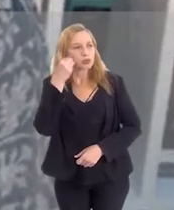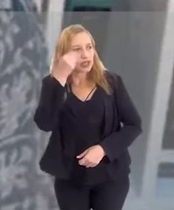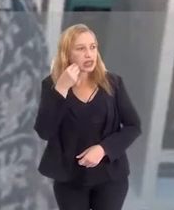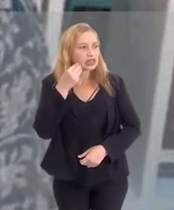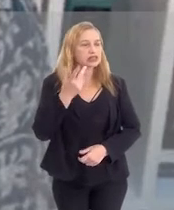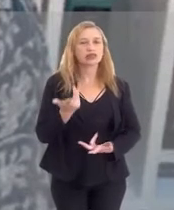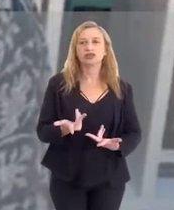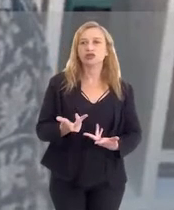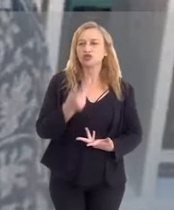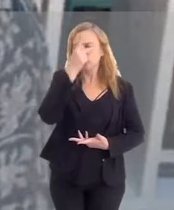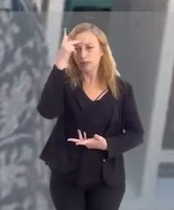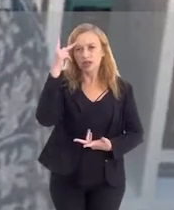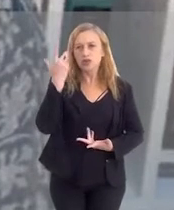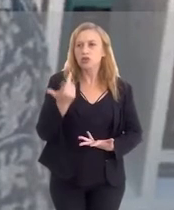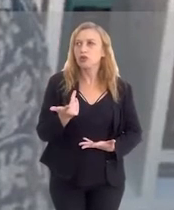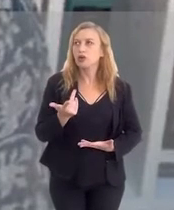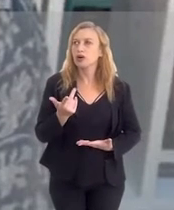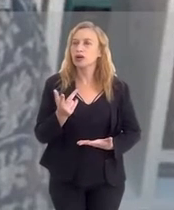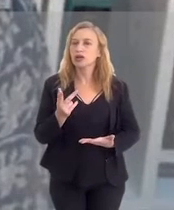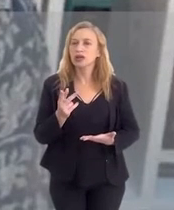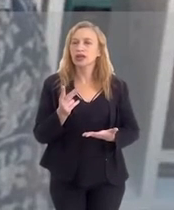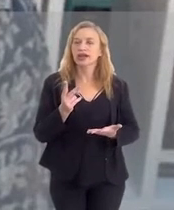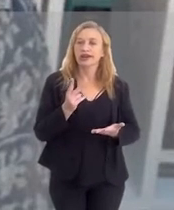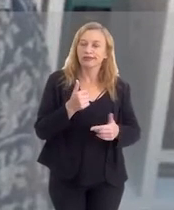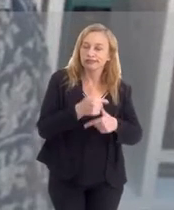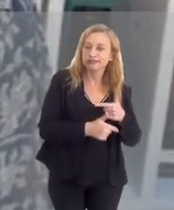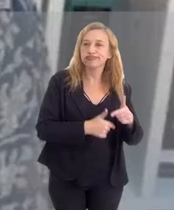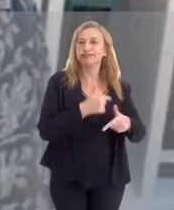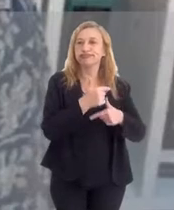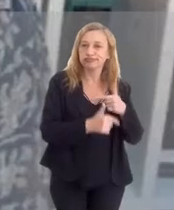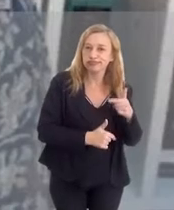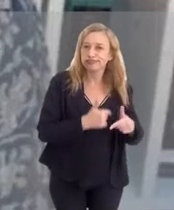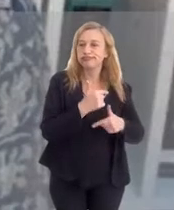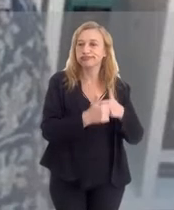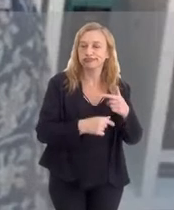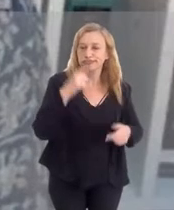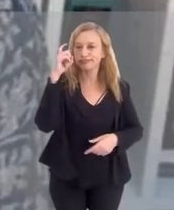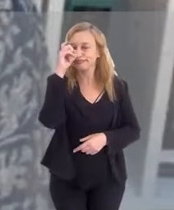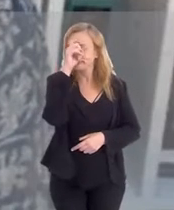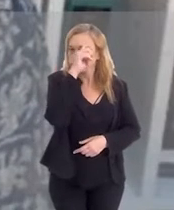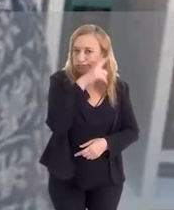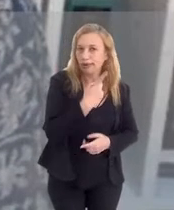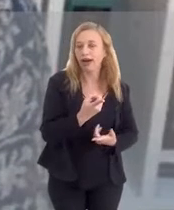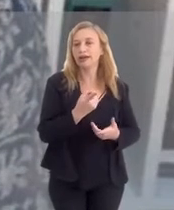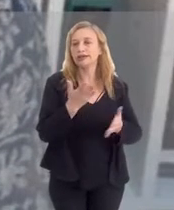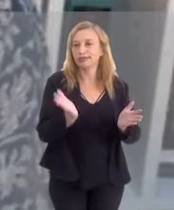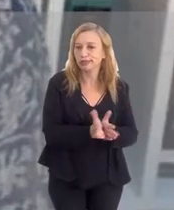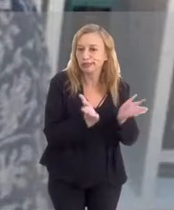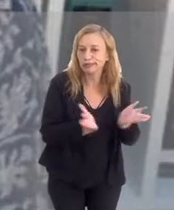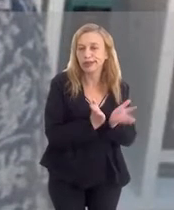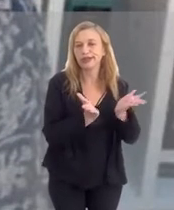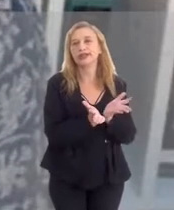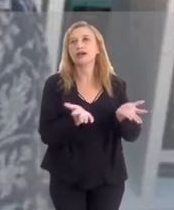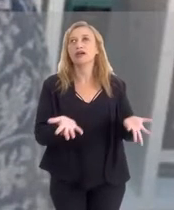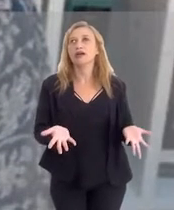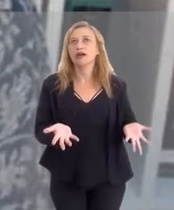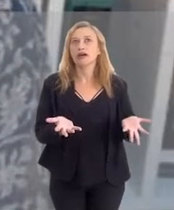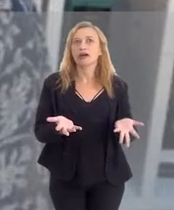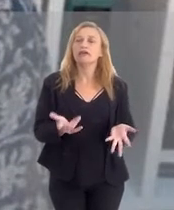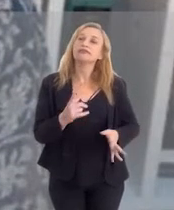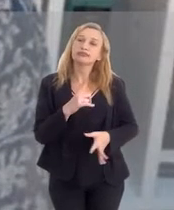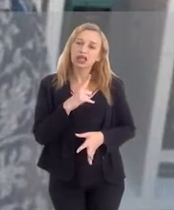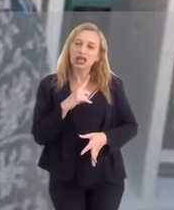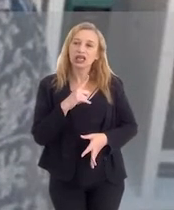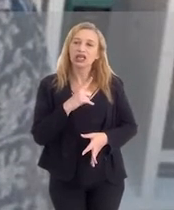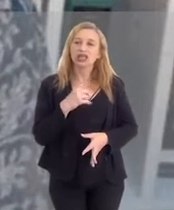Planaltina, é a experiência de alguém que, apesar de vários perrengues, apesar de várias situações de pobreza e